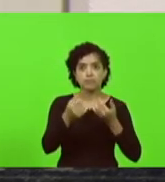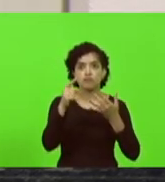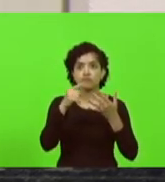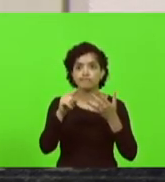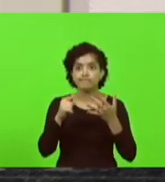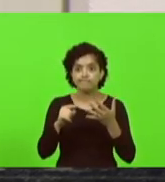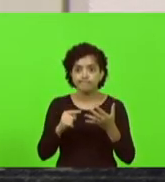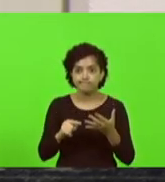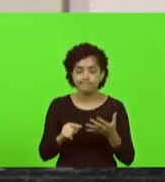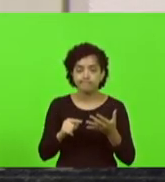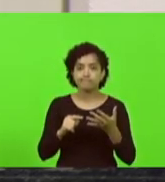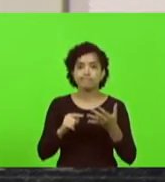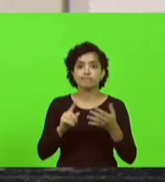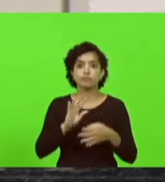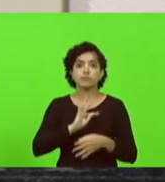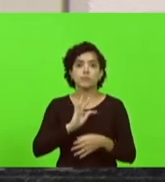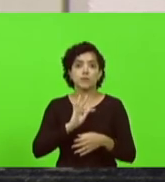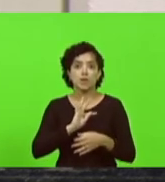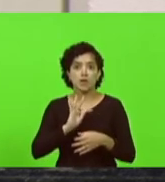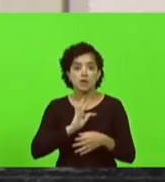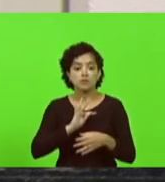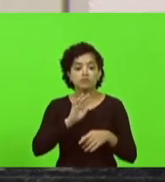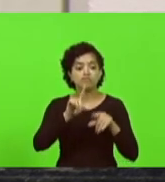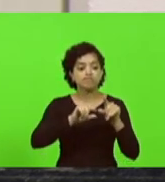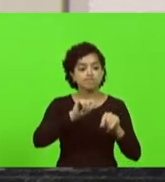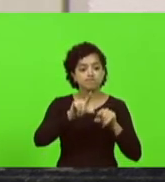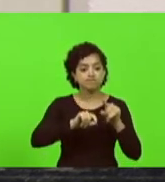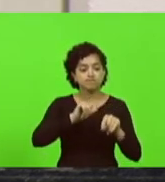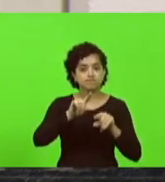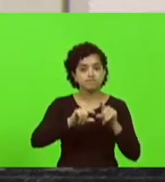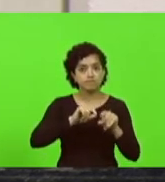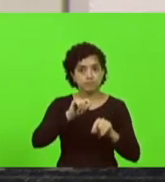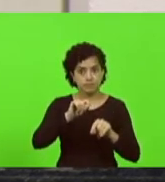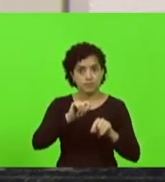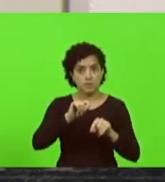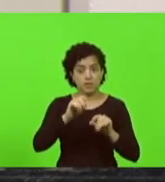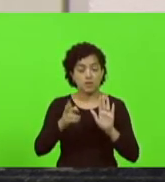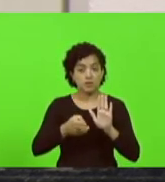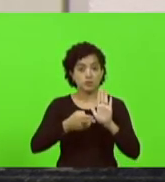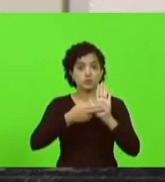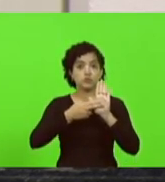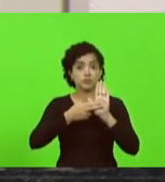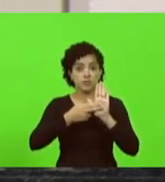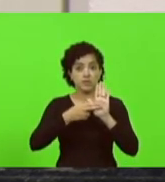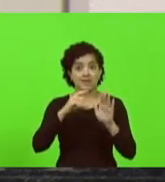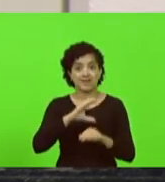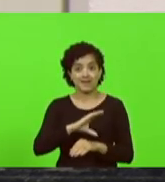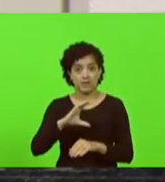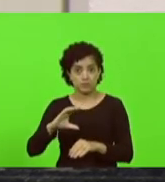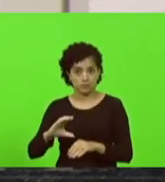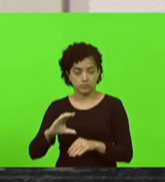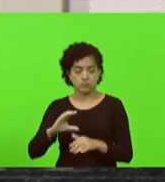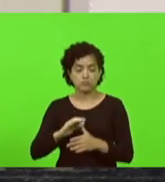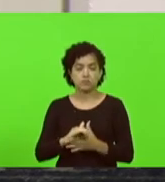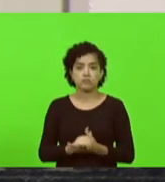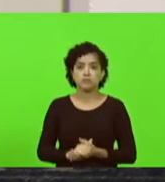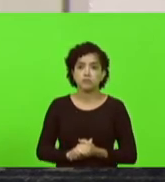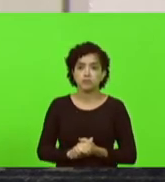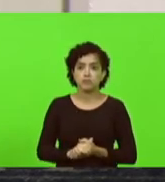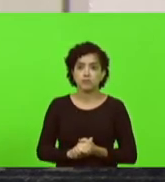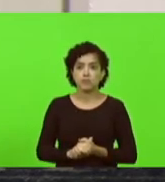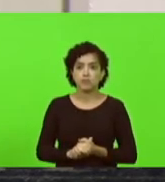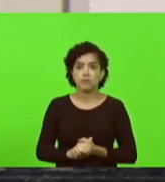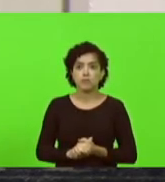técnicos utilizados na escolha daqueles que assumirão cargos comissionados.